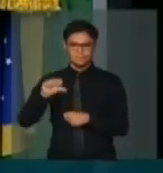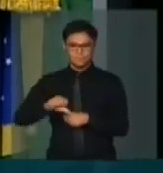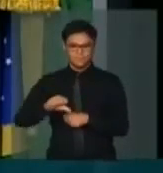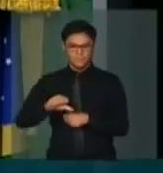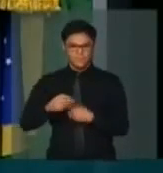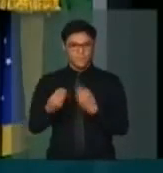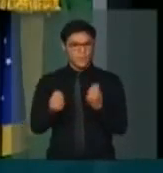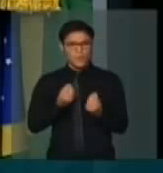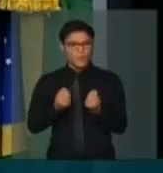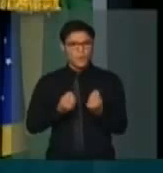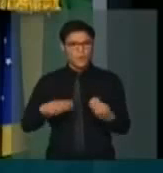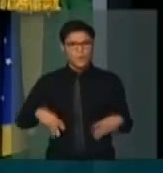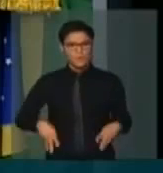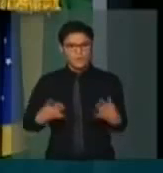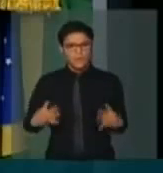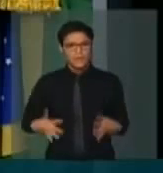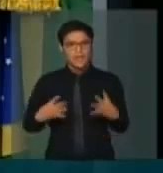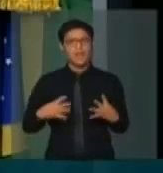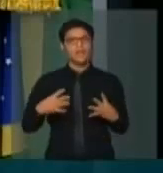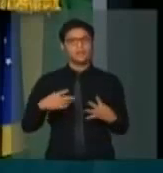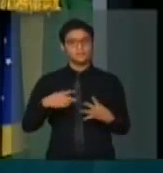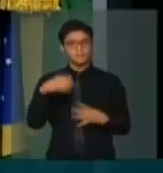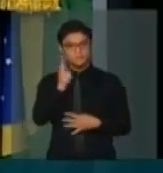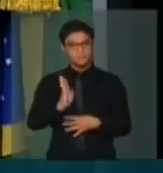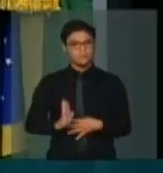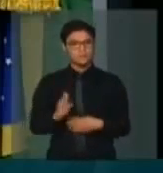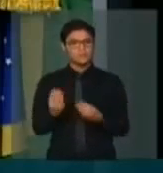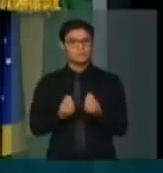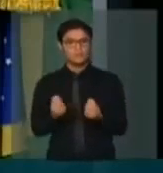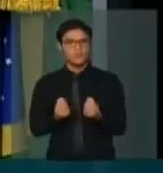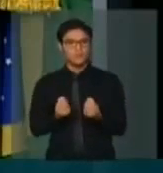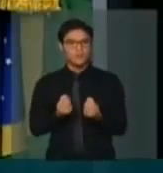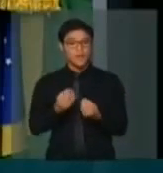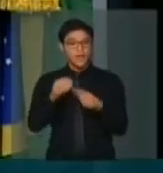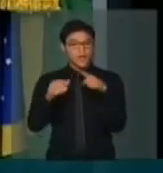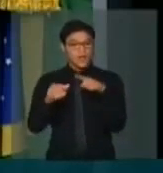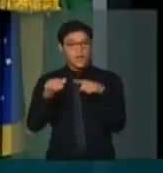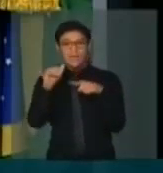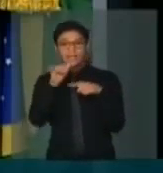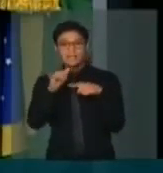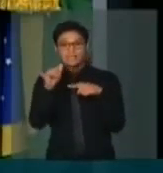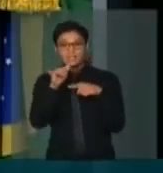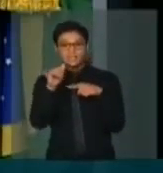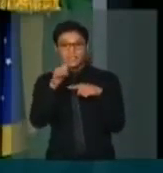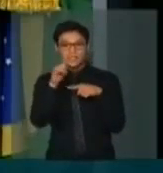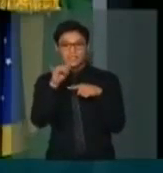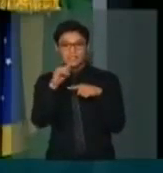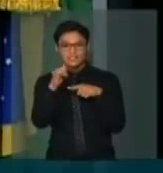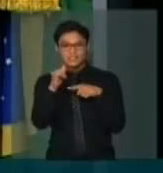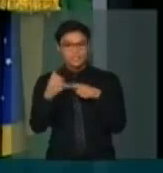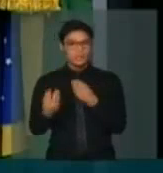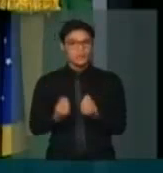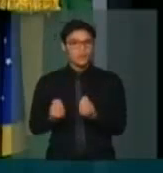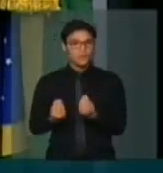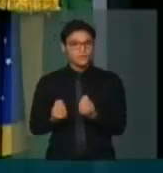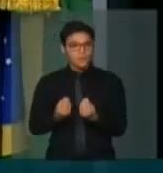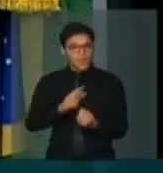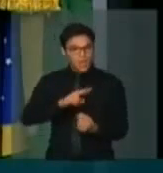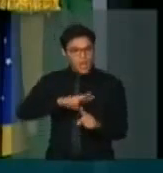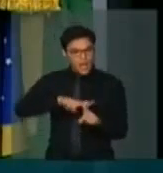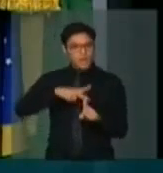da administração pública federal com a energia elétrica? Aumentou em